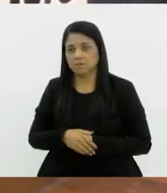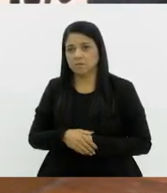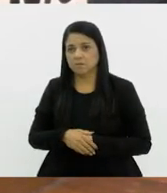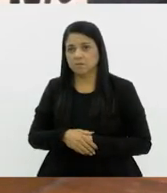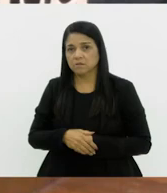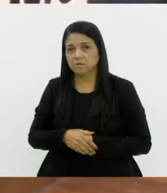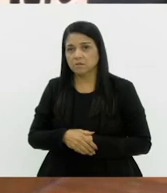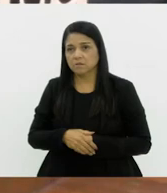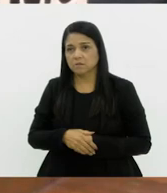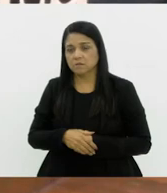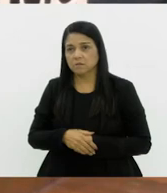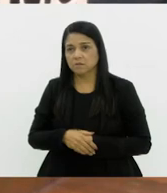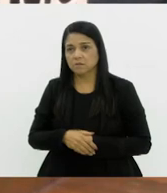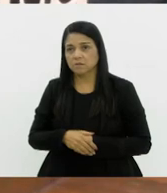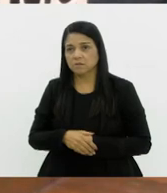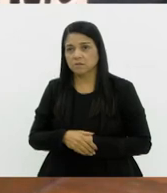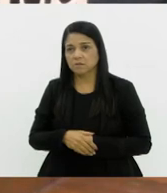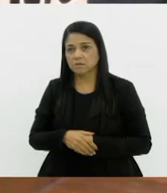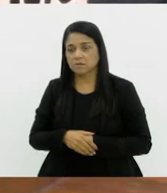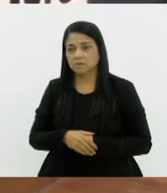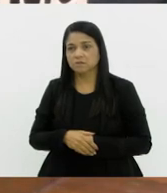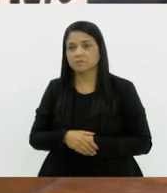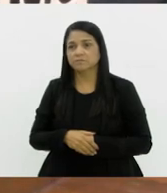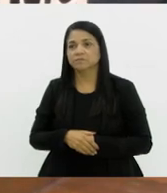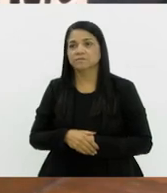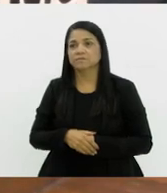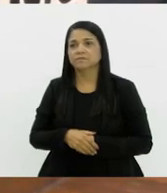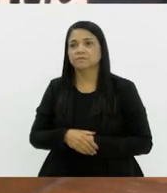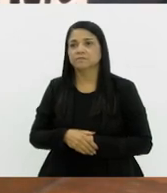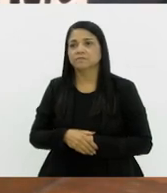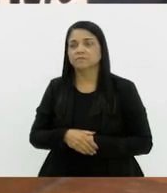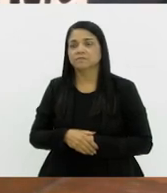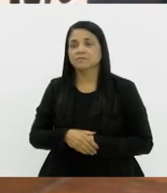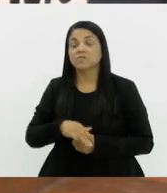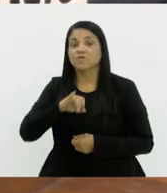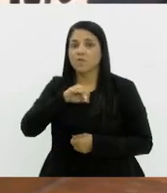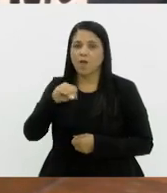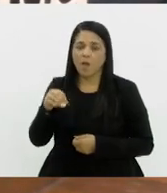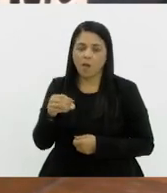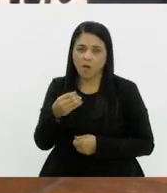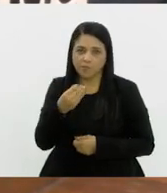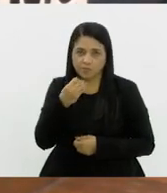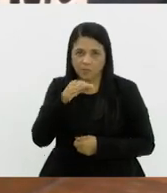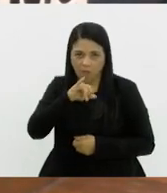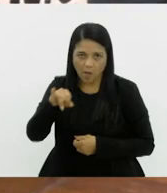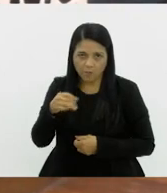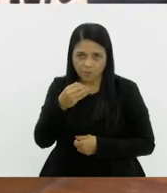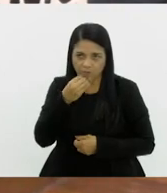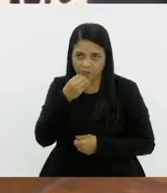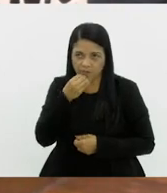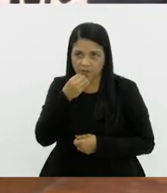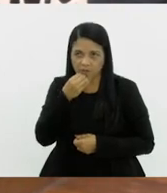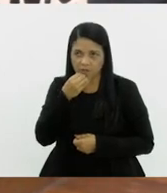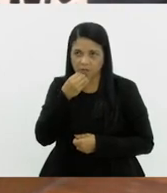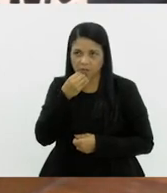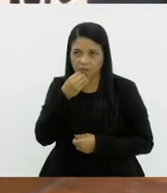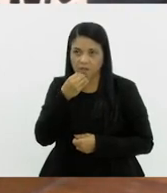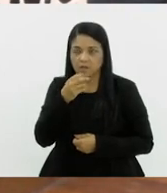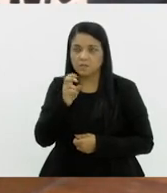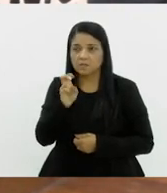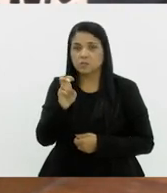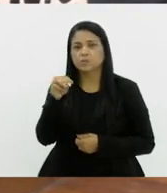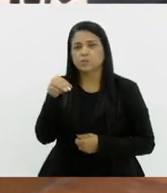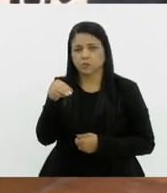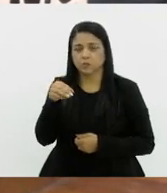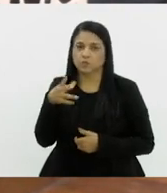Você sabe o microfone, por gentileza? Isso aí nós vamos passar, então, já aproveitando, passar por esse bloco 4. Uma intervenção muito breve. Cada um tem 5 minutos para falar, pois